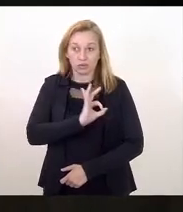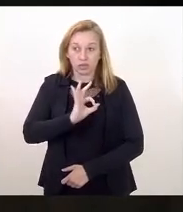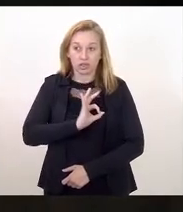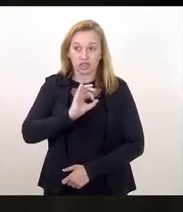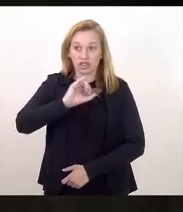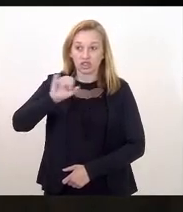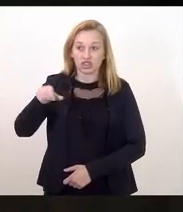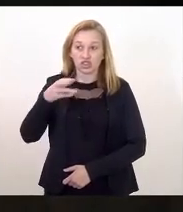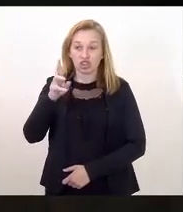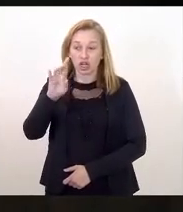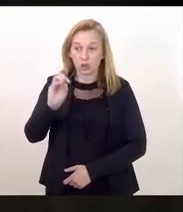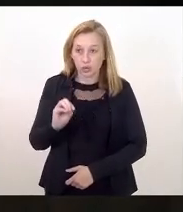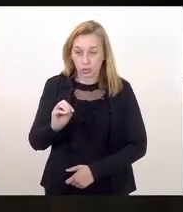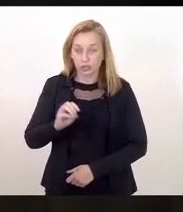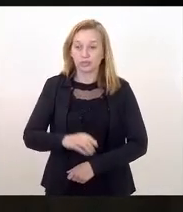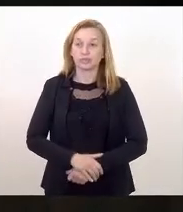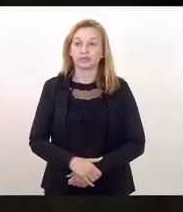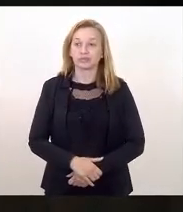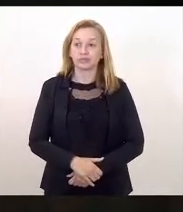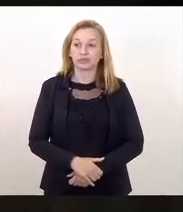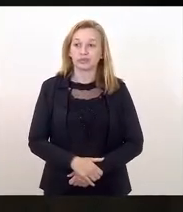Deputado Coronel Jairo.